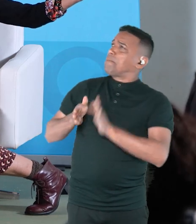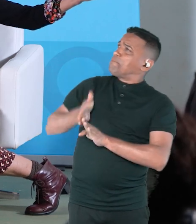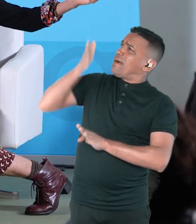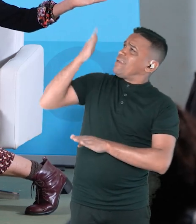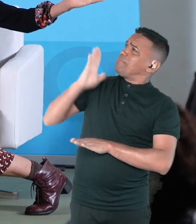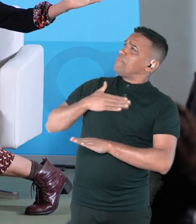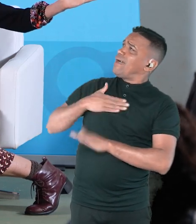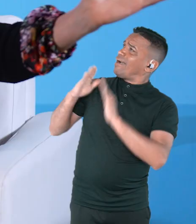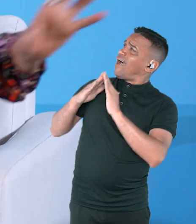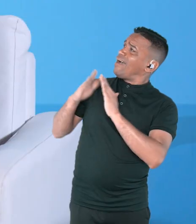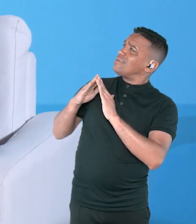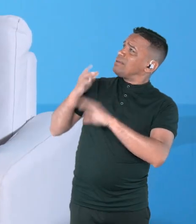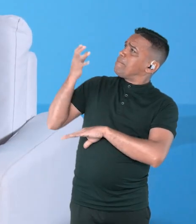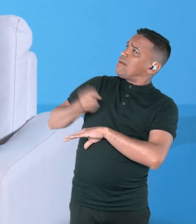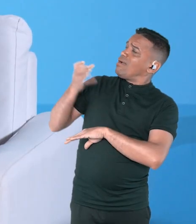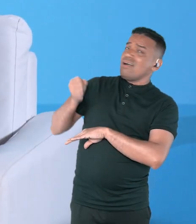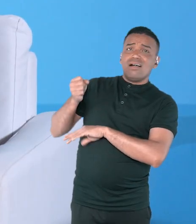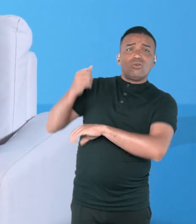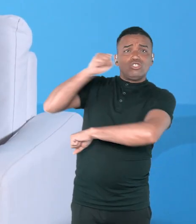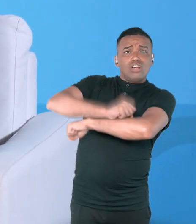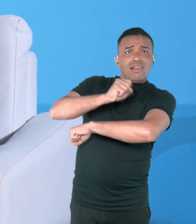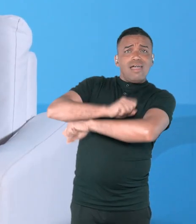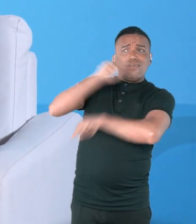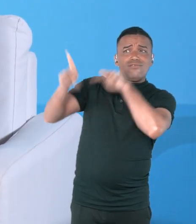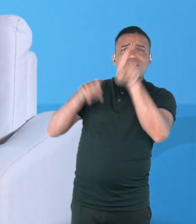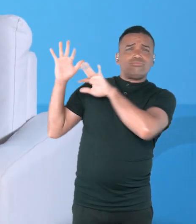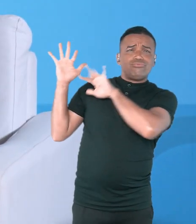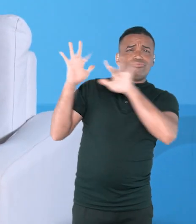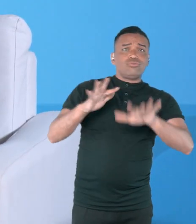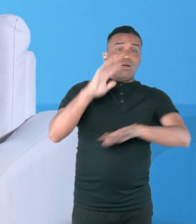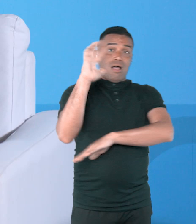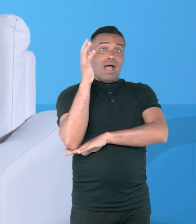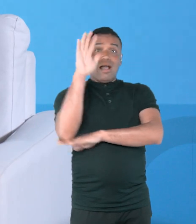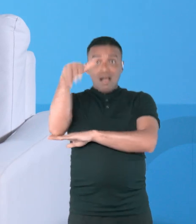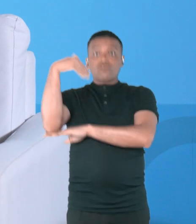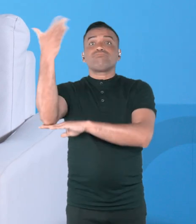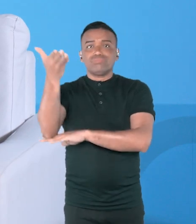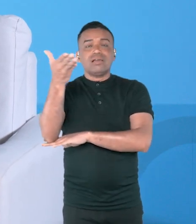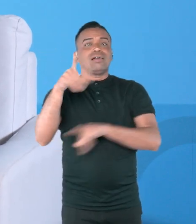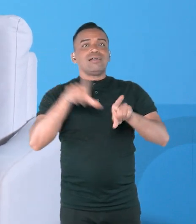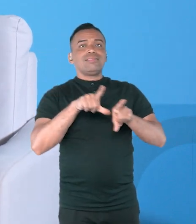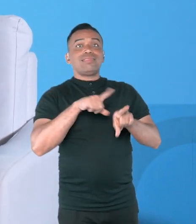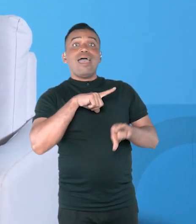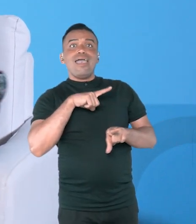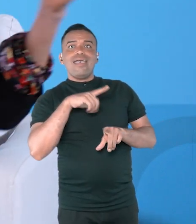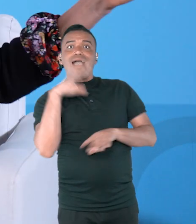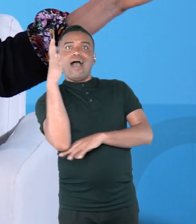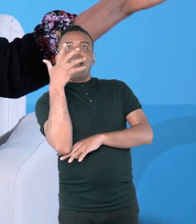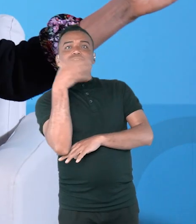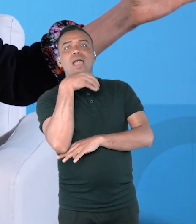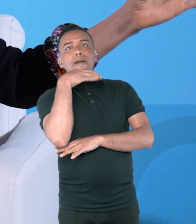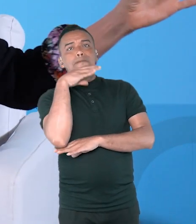são brancas. Entra vento pela janela. Tem uma árvore do outro lado da rua. Tem uma mangueira no